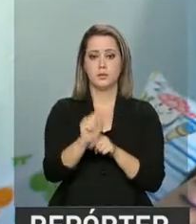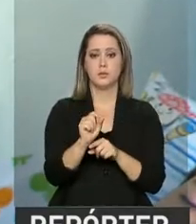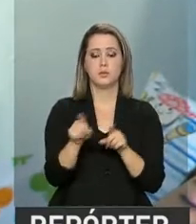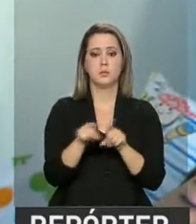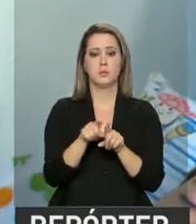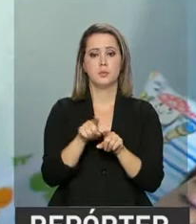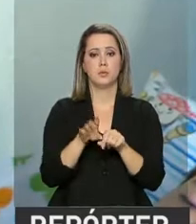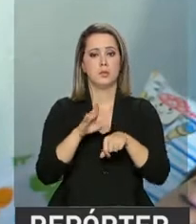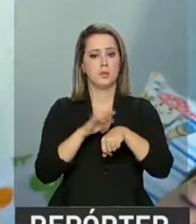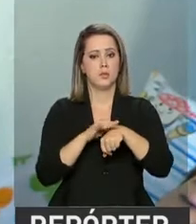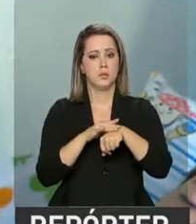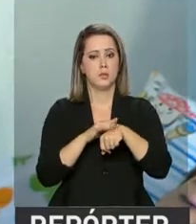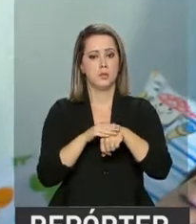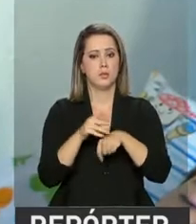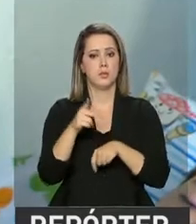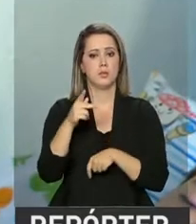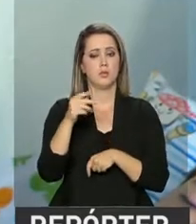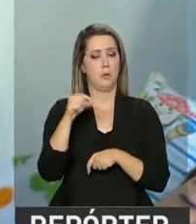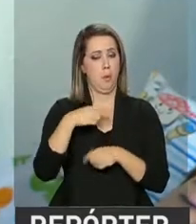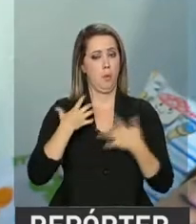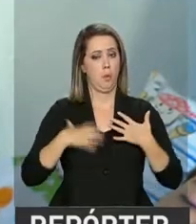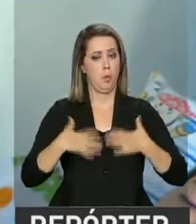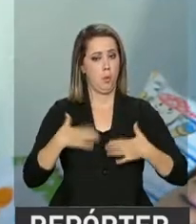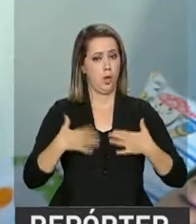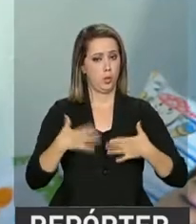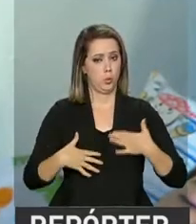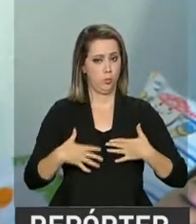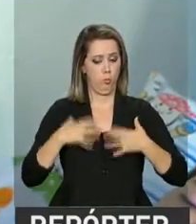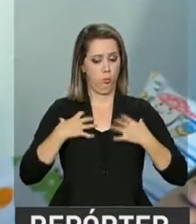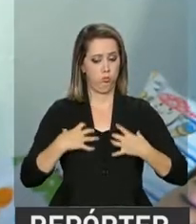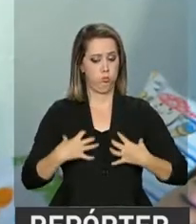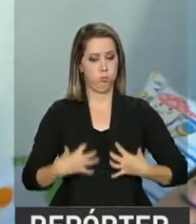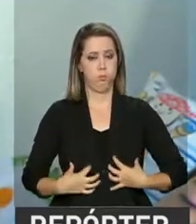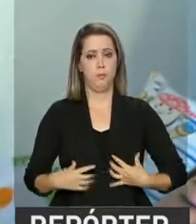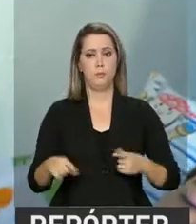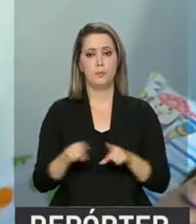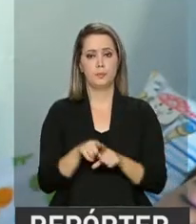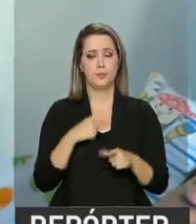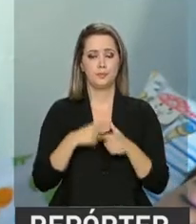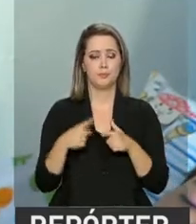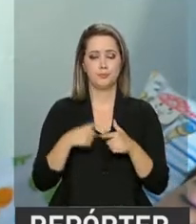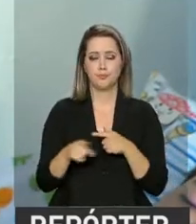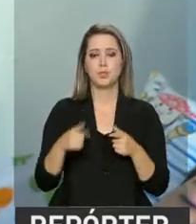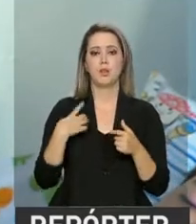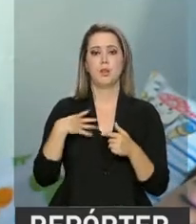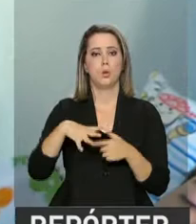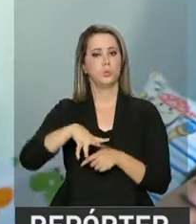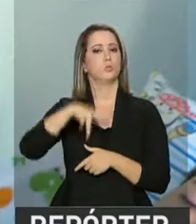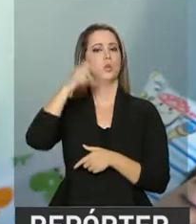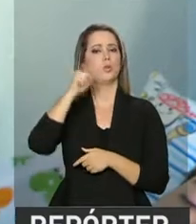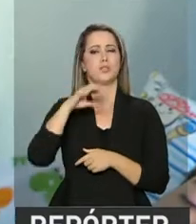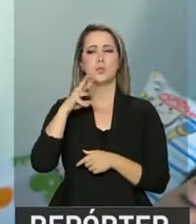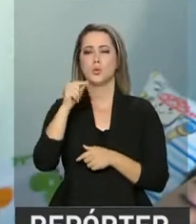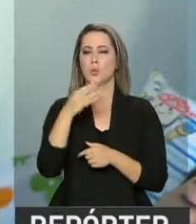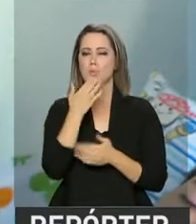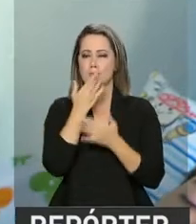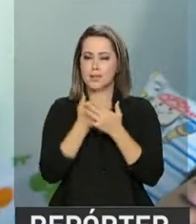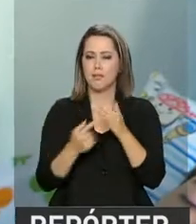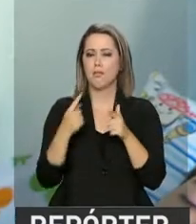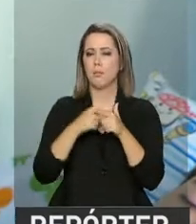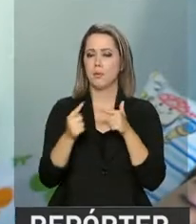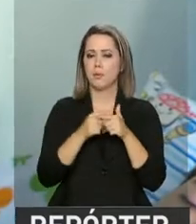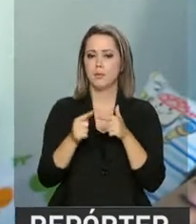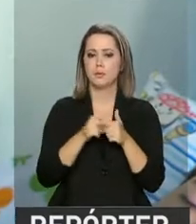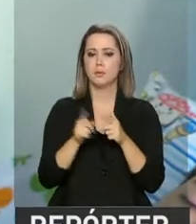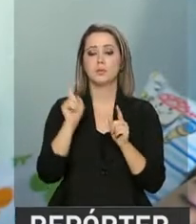copa os autores mantendo a mulher muito grave que acometeu é toda oxigenação sanguínea dele então realmente foi